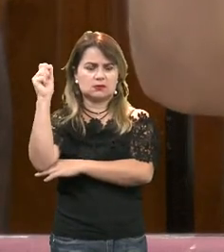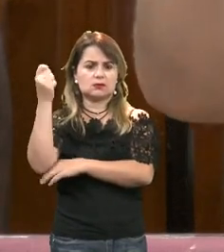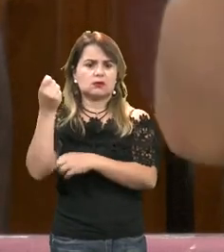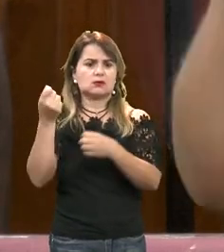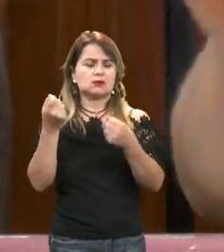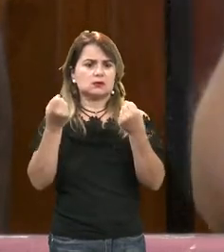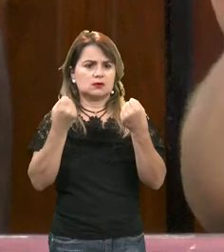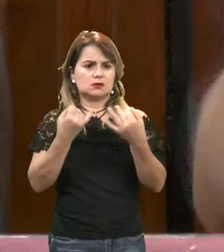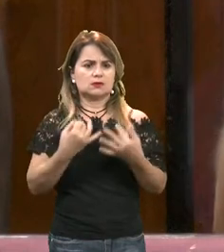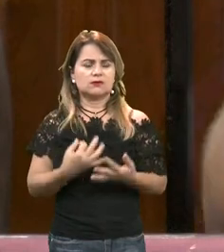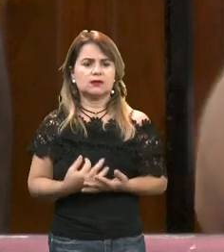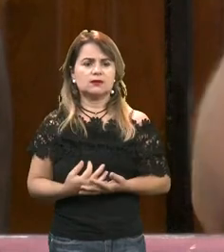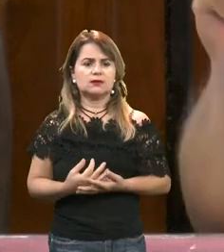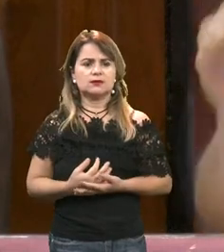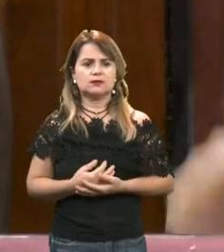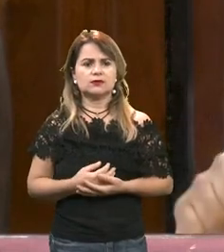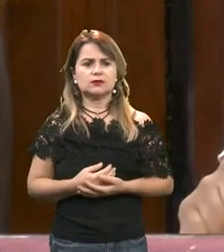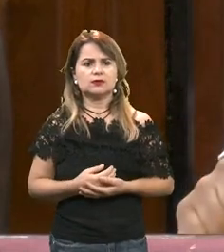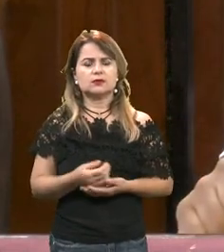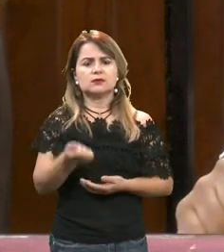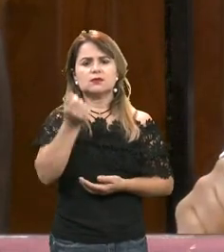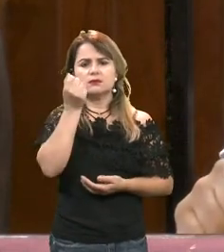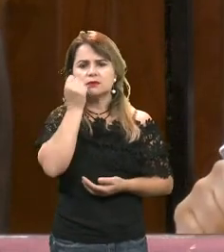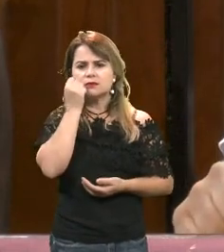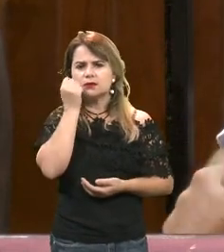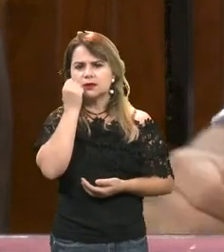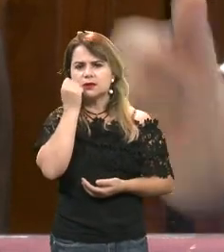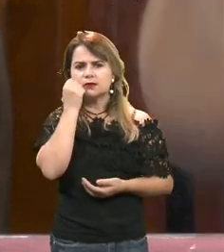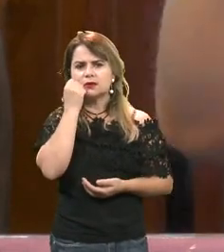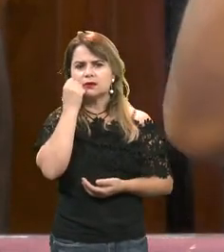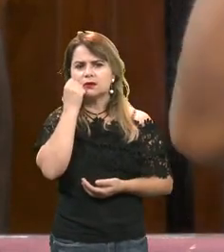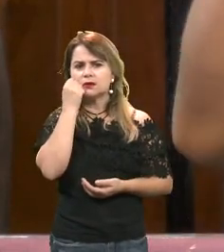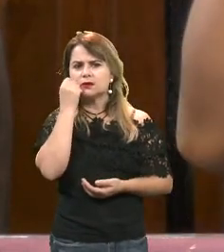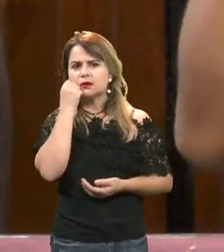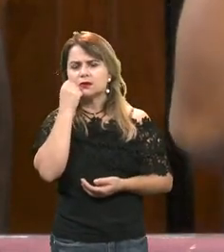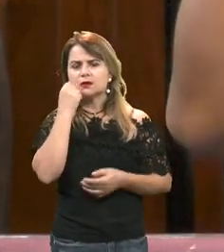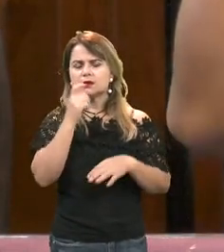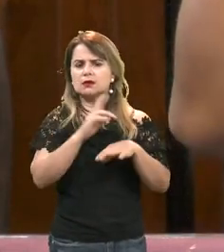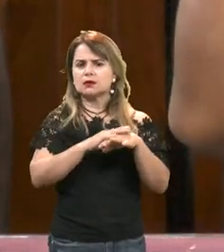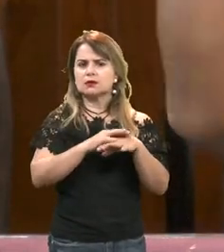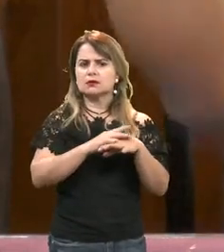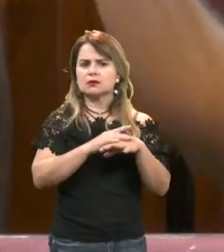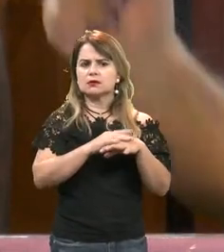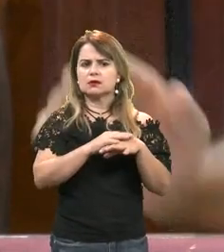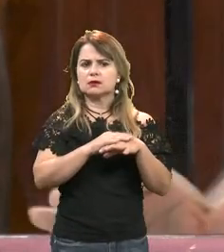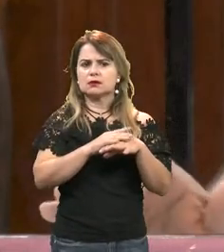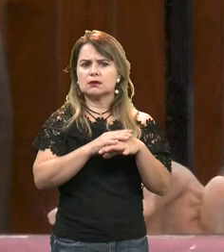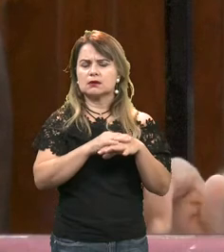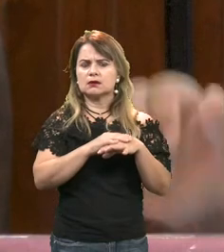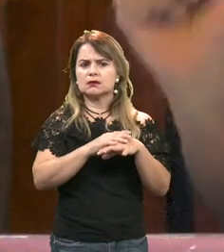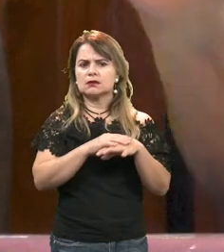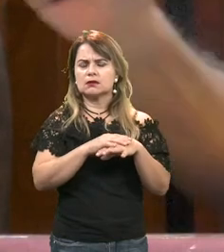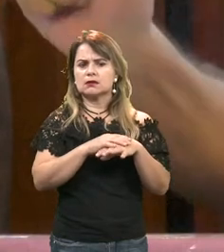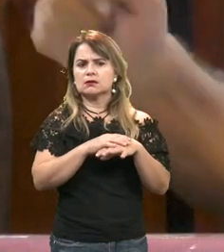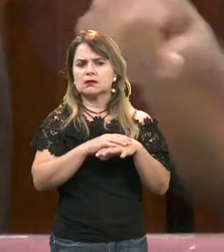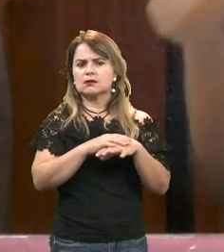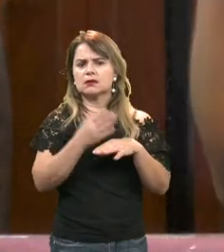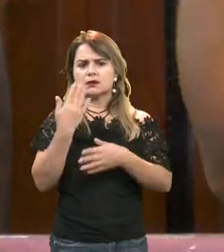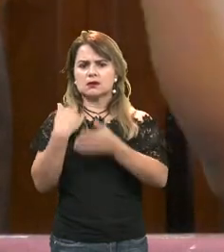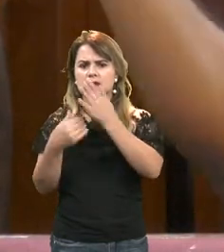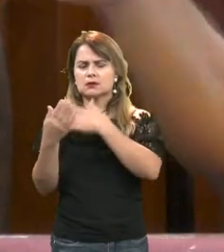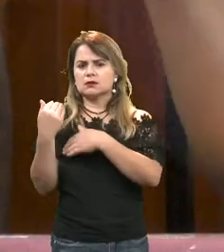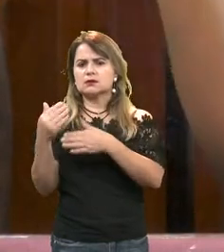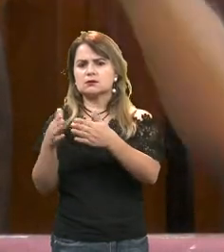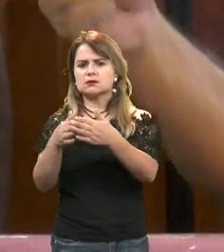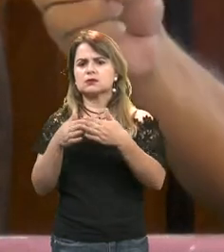não. Minha mãe tem psoríase. E quando a gente procurou alguma ajuda para ela na